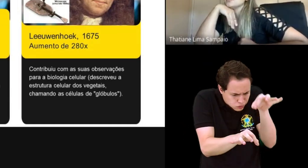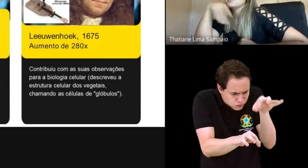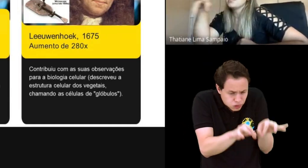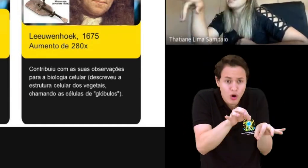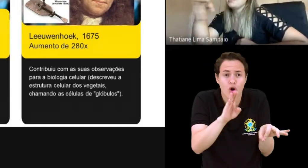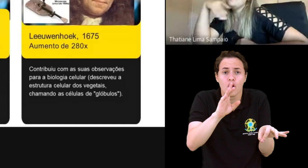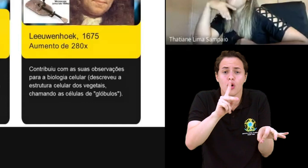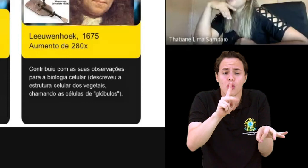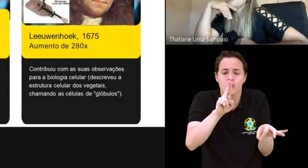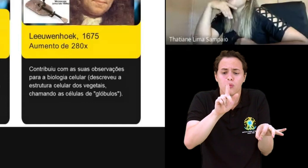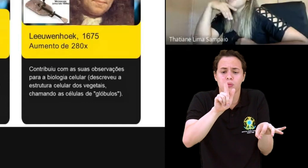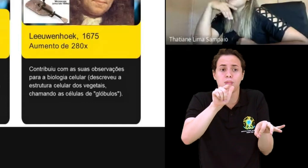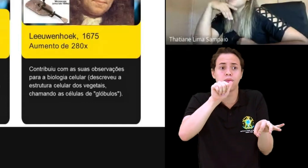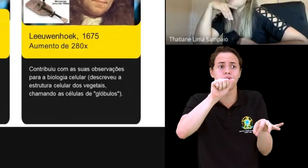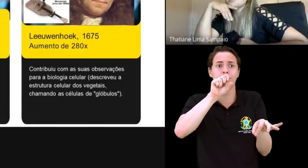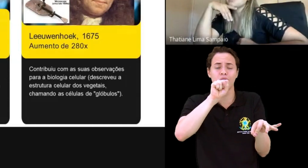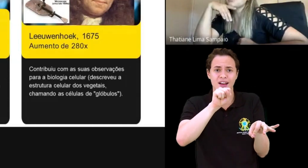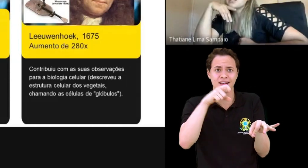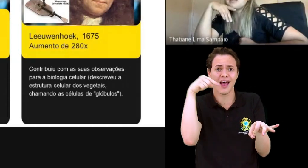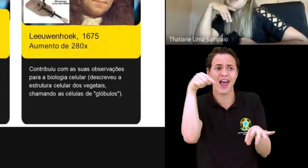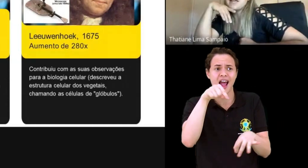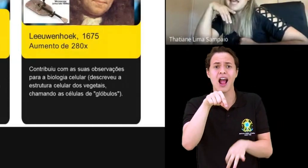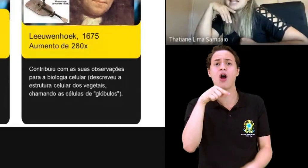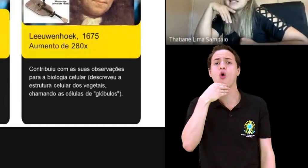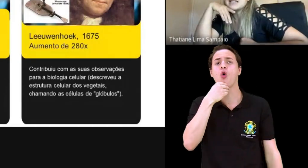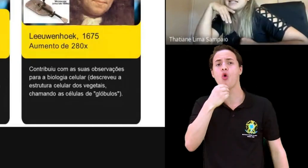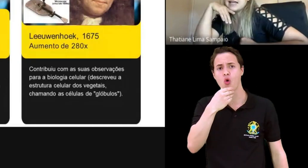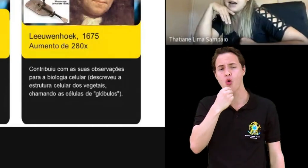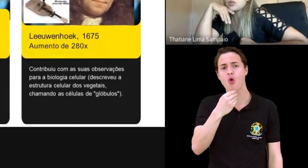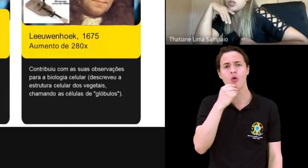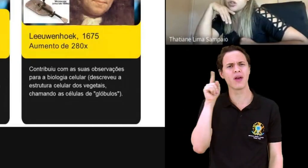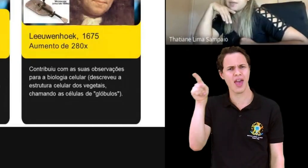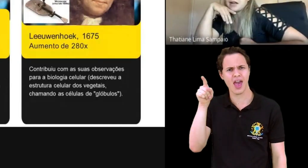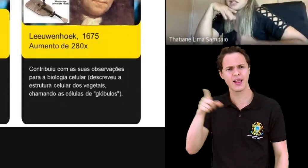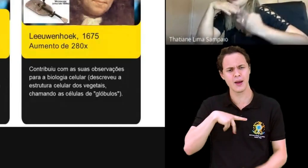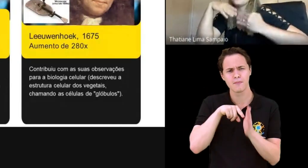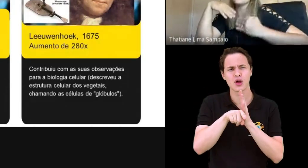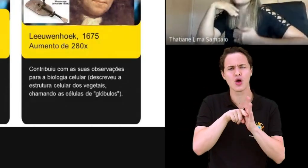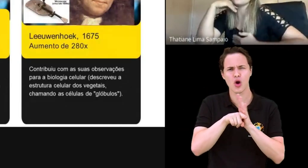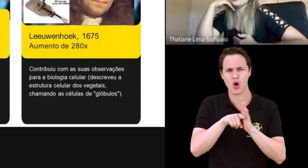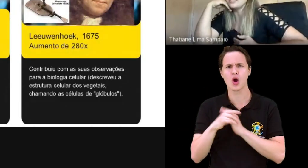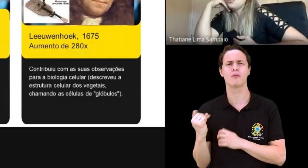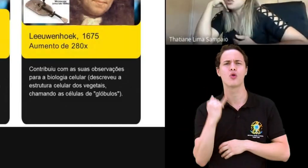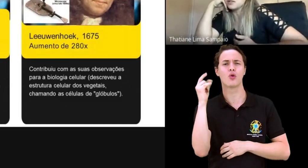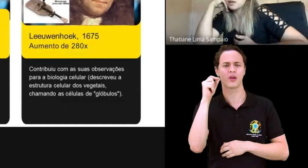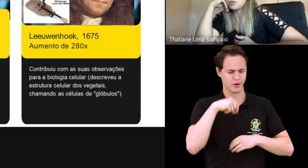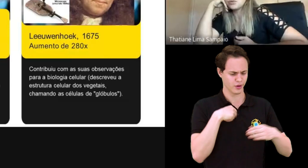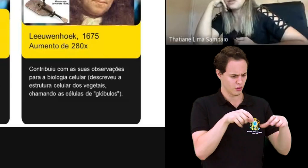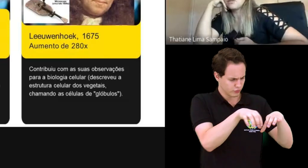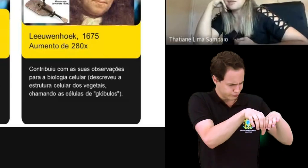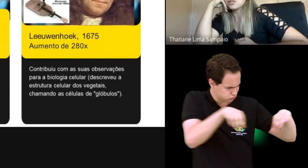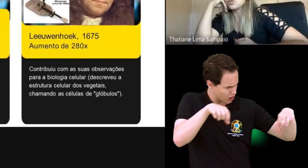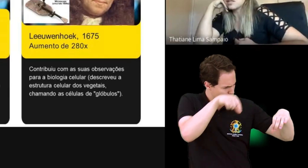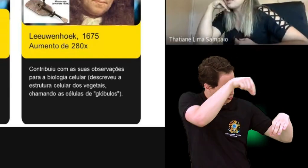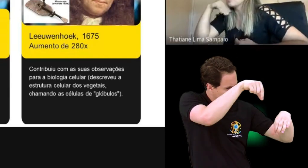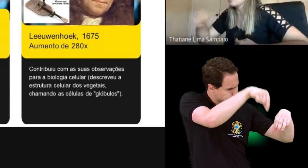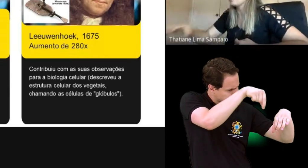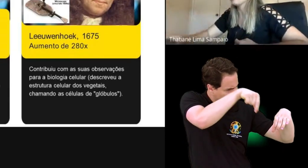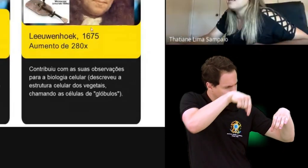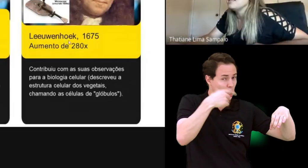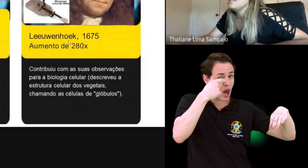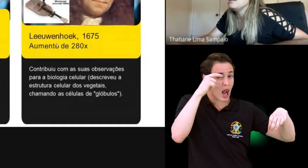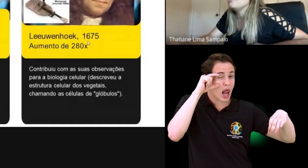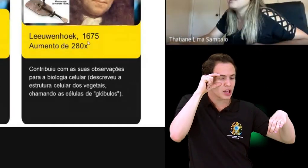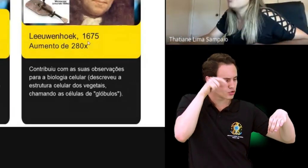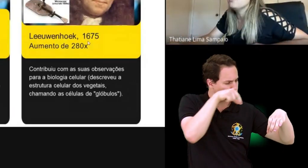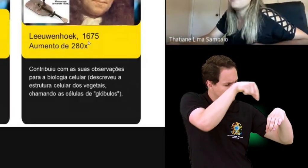cortiça. Esse Robert Hooke também foi essencial, gente, a partir do conjunto de lentes, para o desenvolvimento de telescópio.